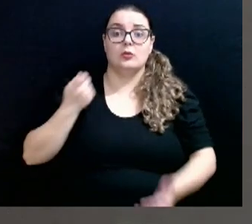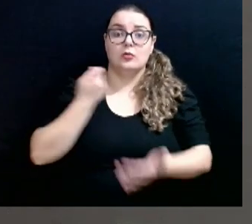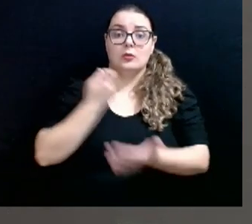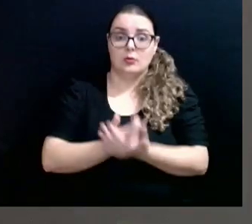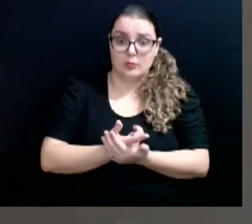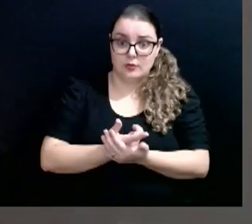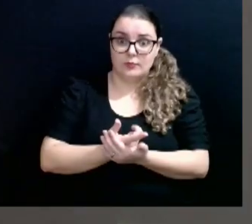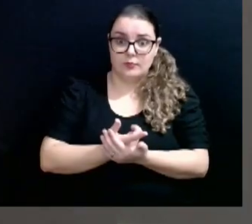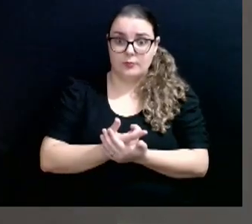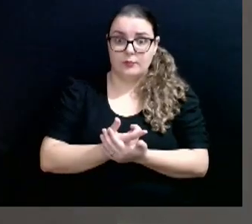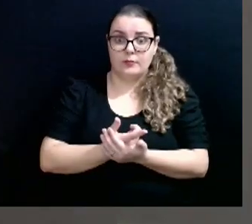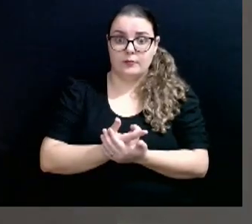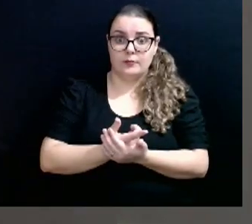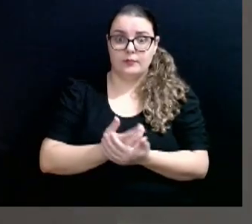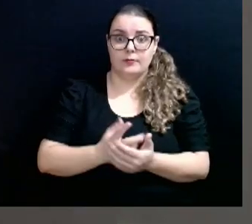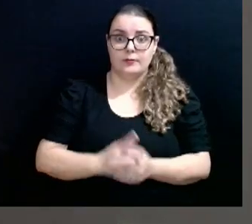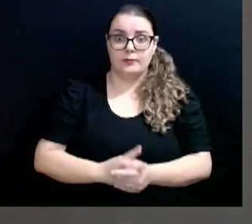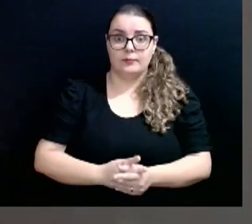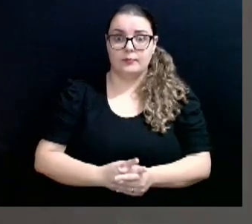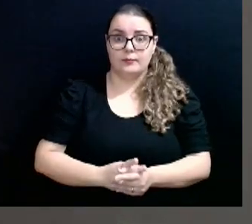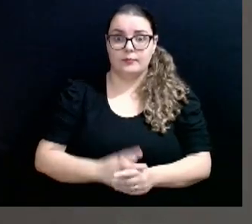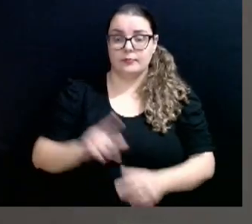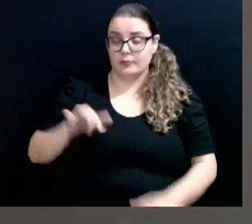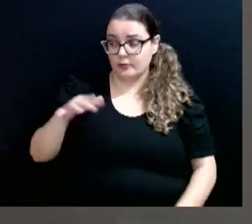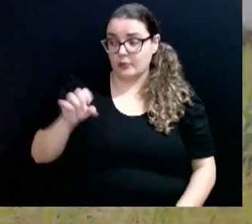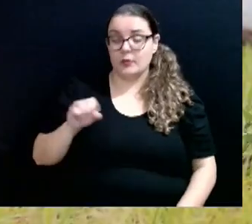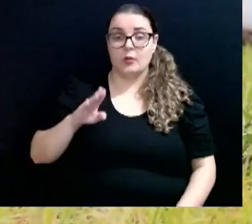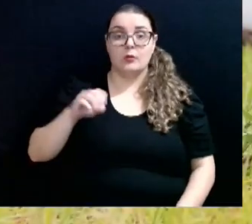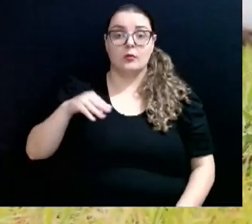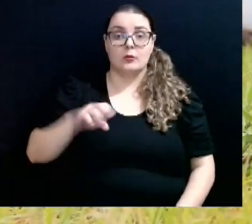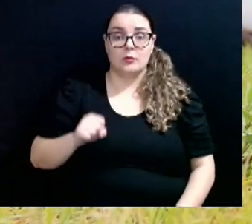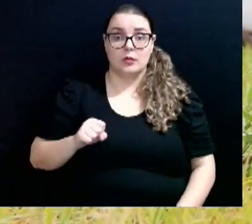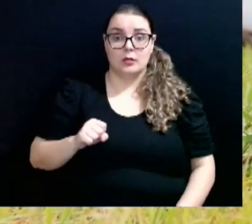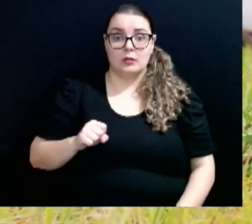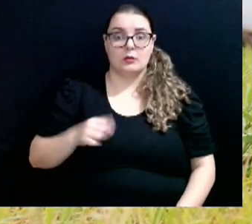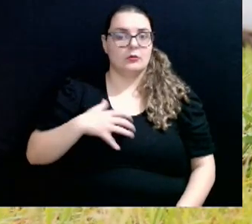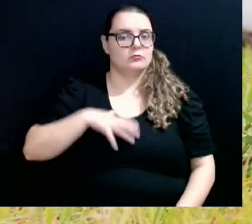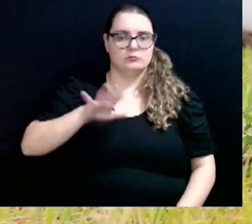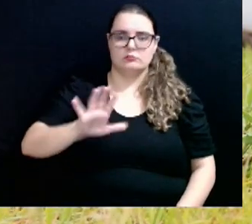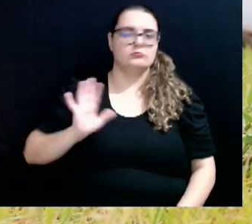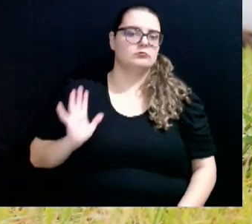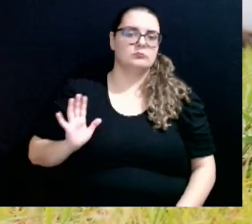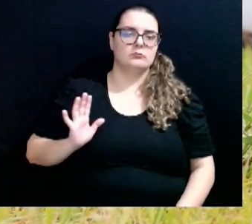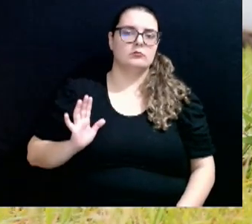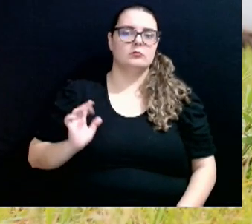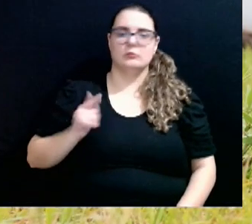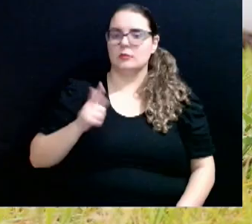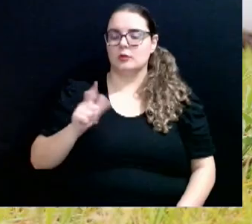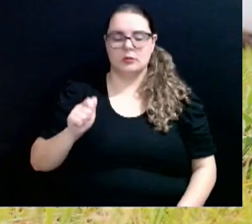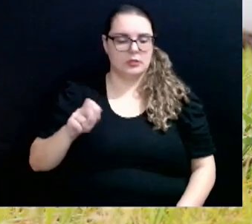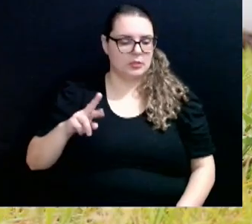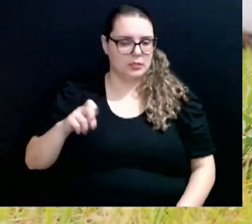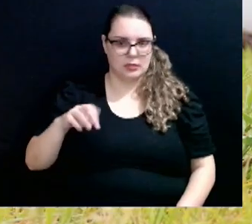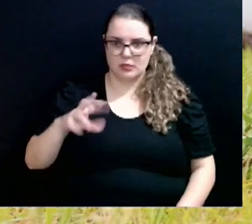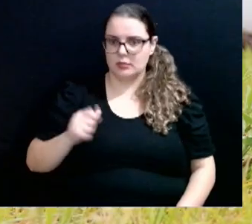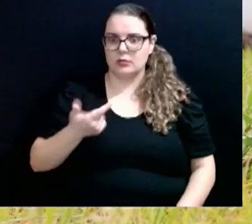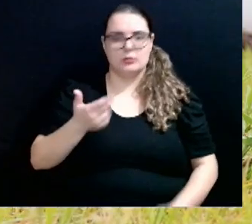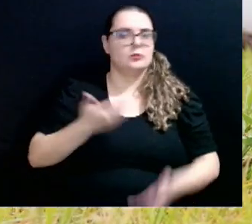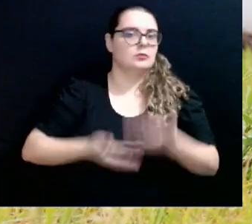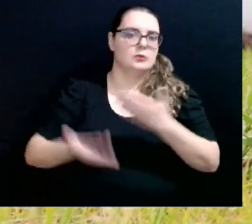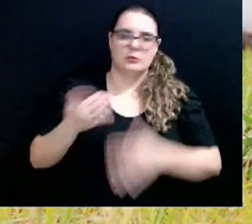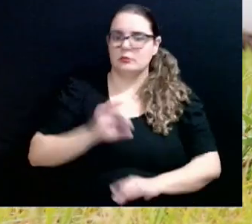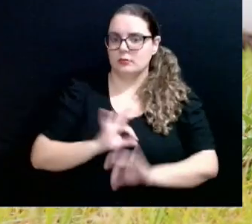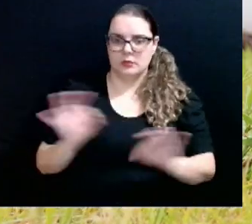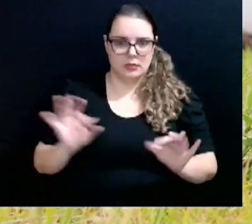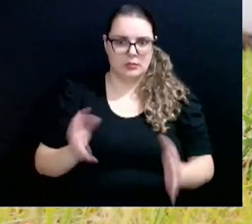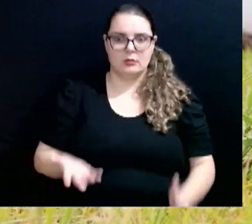um leilão por bens, é o que está lá. Ou seja, ele não tem garantia, ele não tem troca. Muitas vezes você pode... Eu